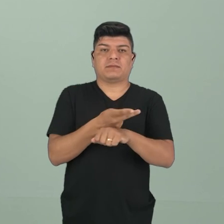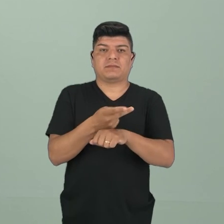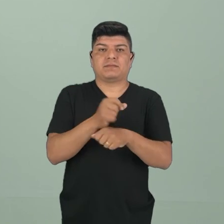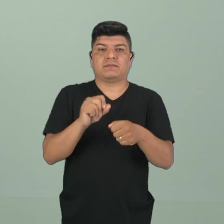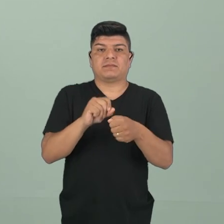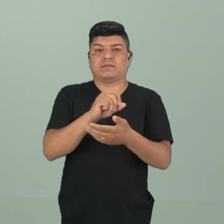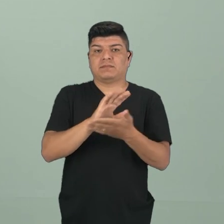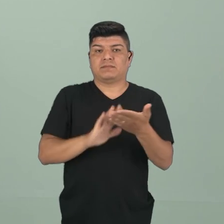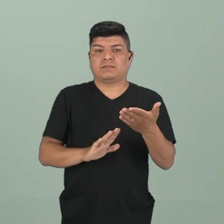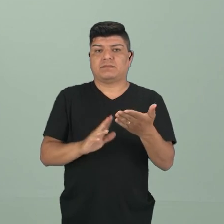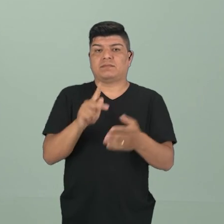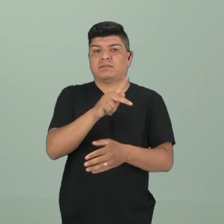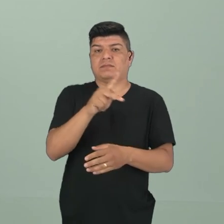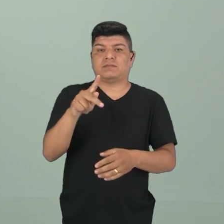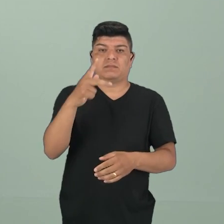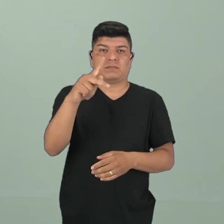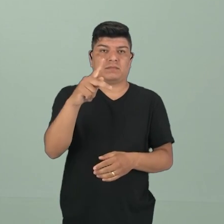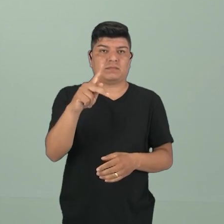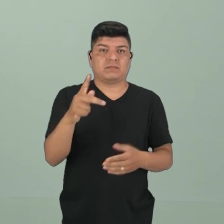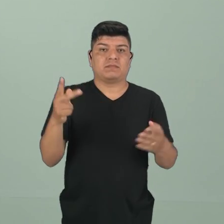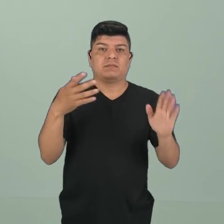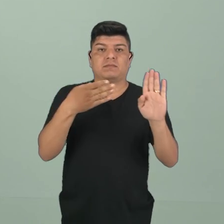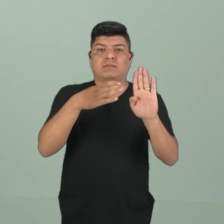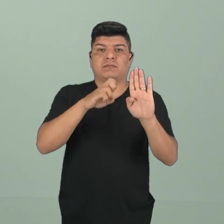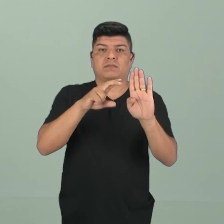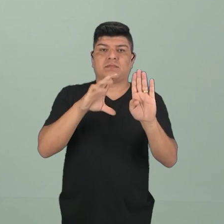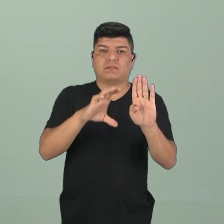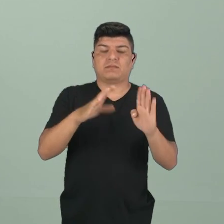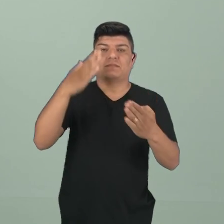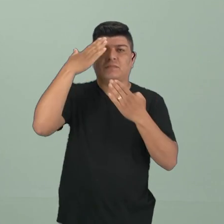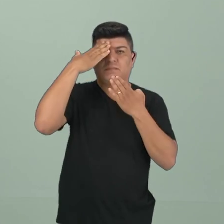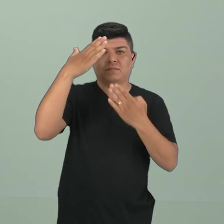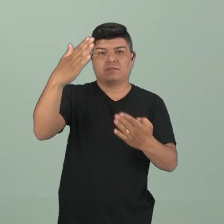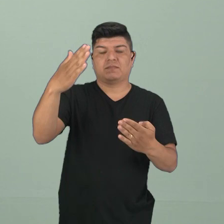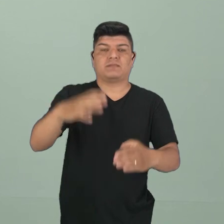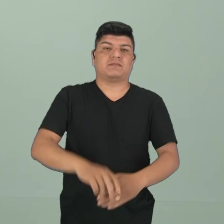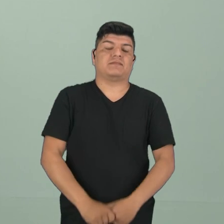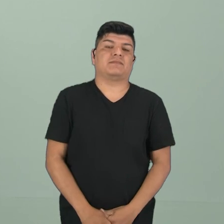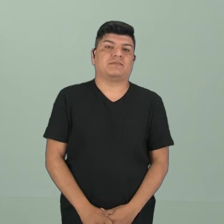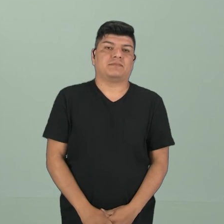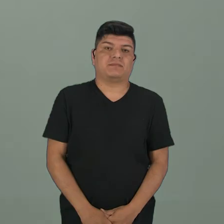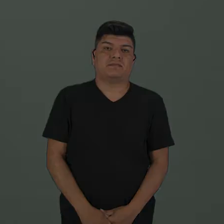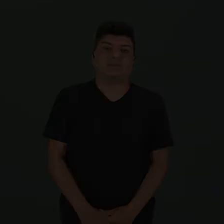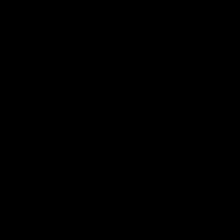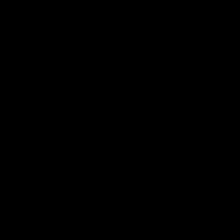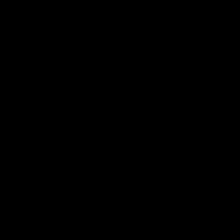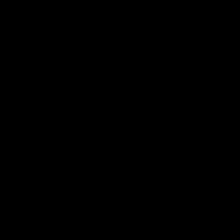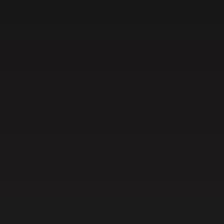atividades propostas pelo seu professor e acesse a nossa plataforma Eduque. Obrigada!